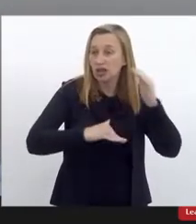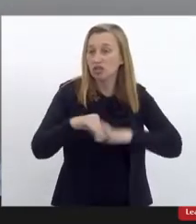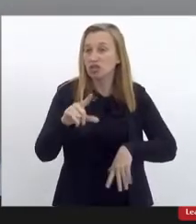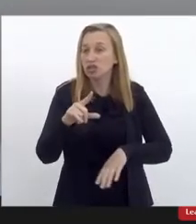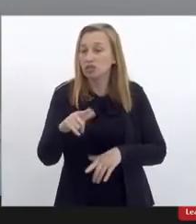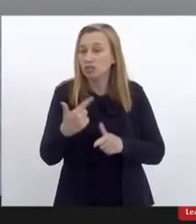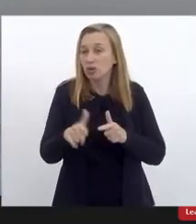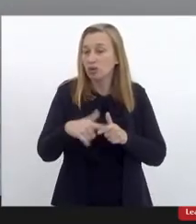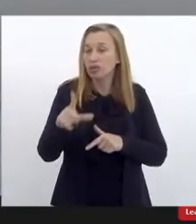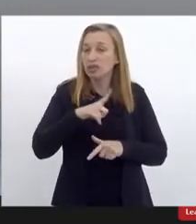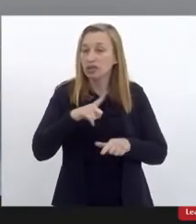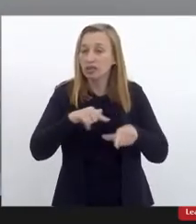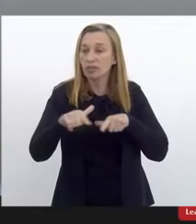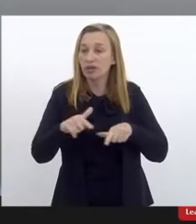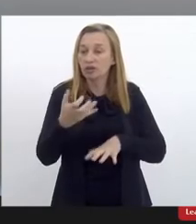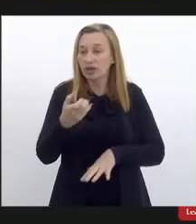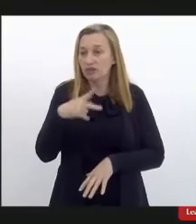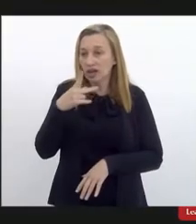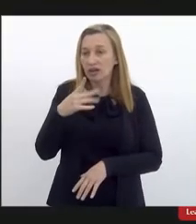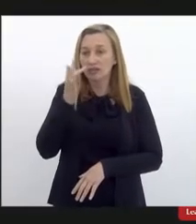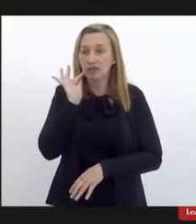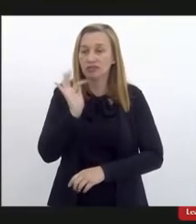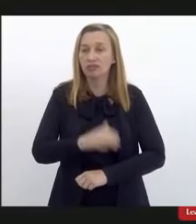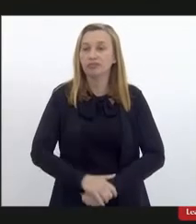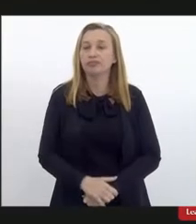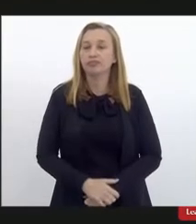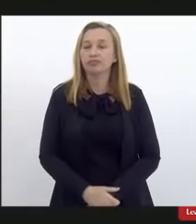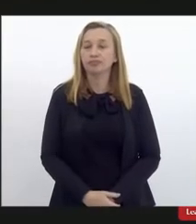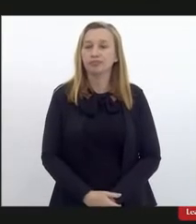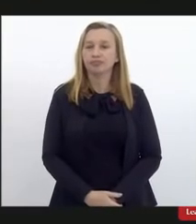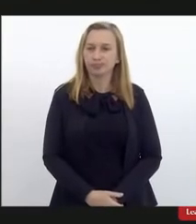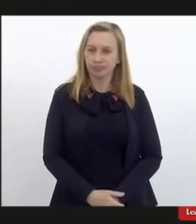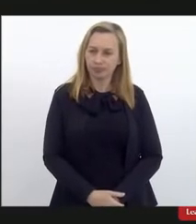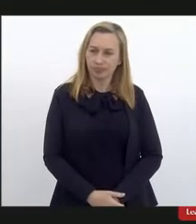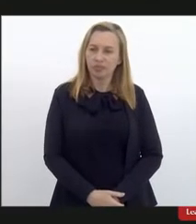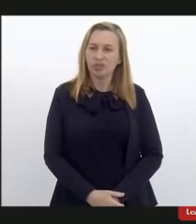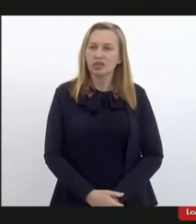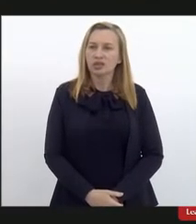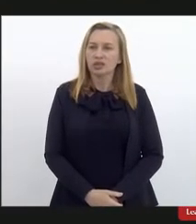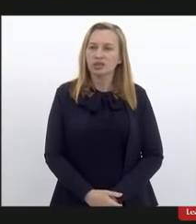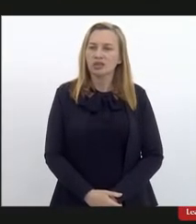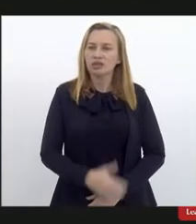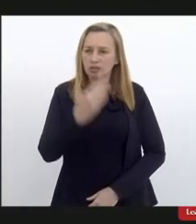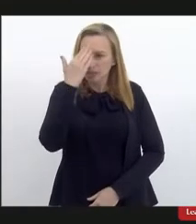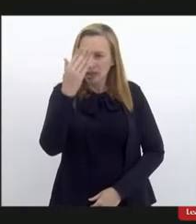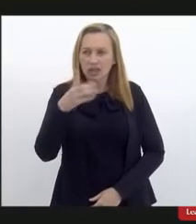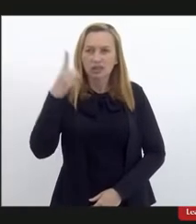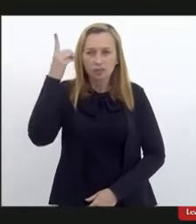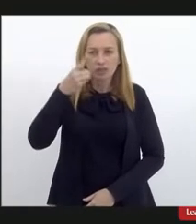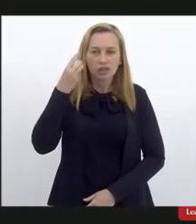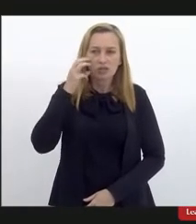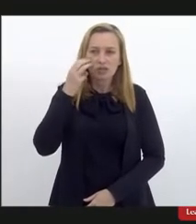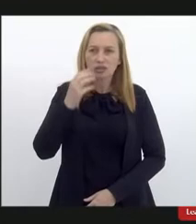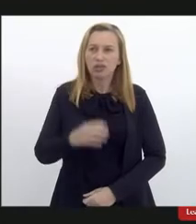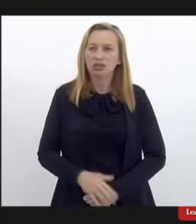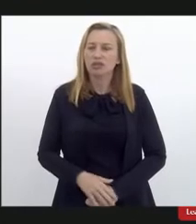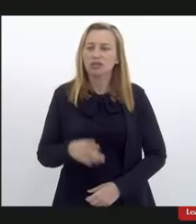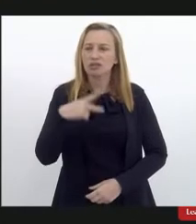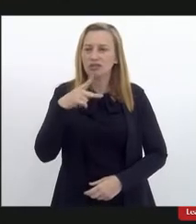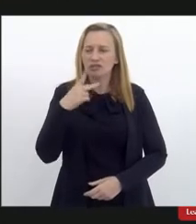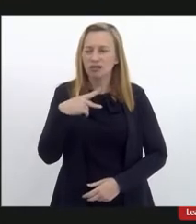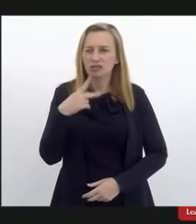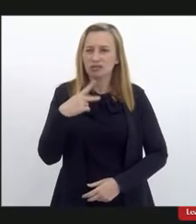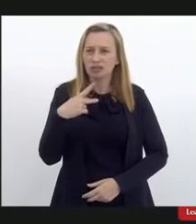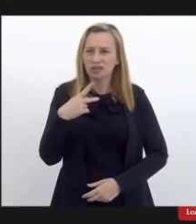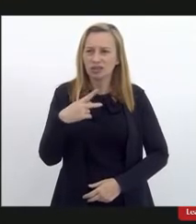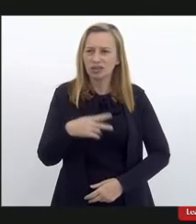eu queria ressaltar. Era isso, Flávio. Obrigado, deputado Waldeck. Levantamos tantas questões que já